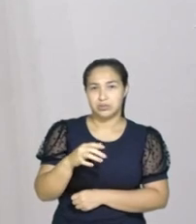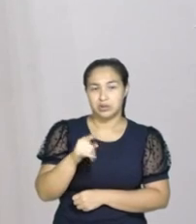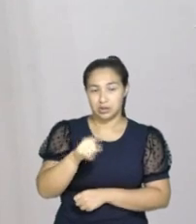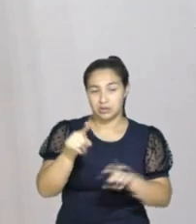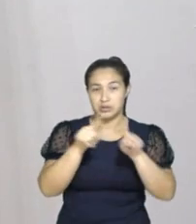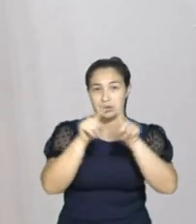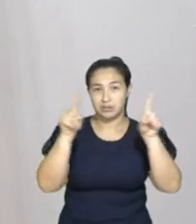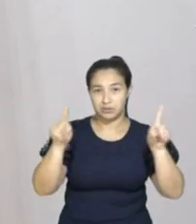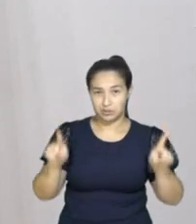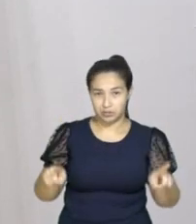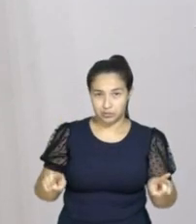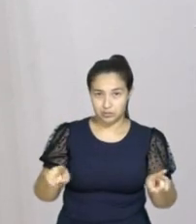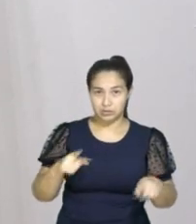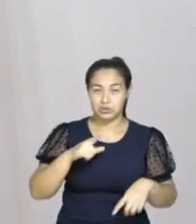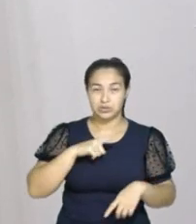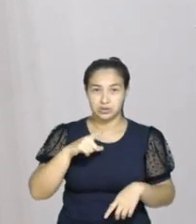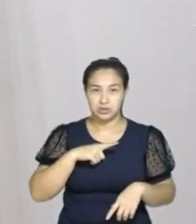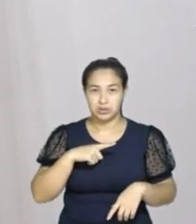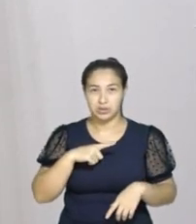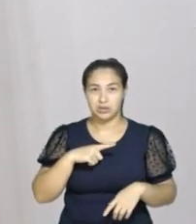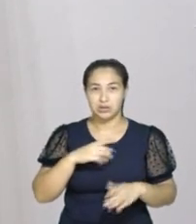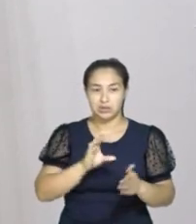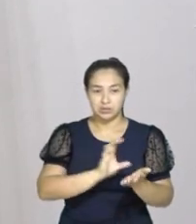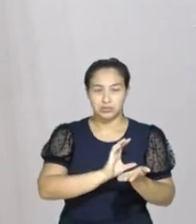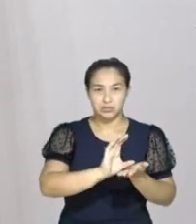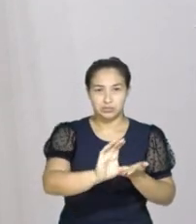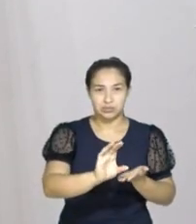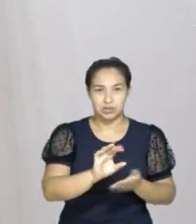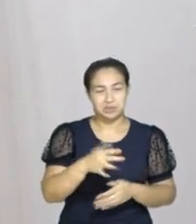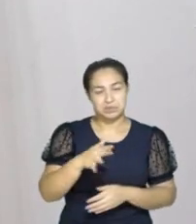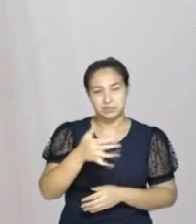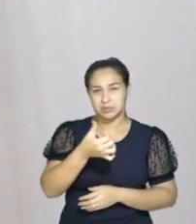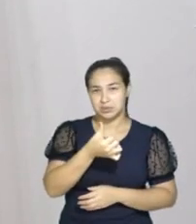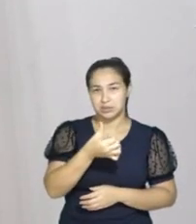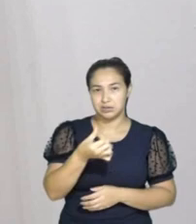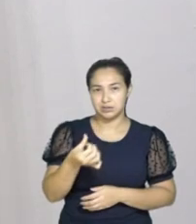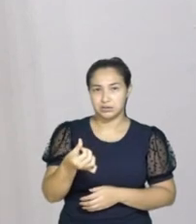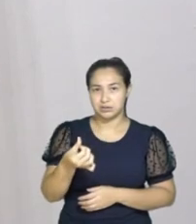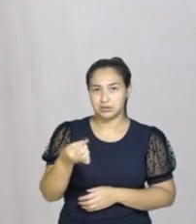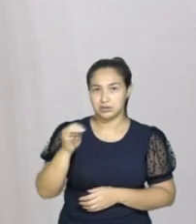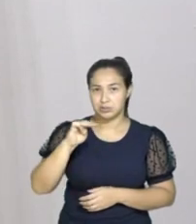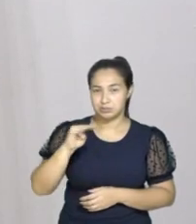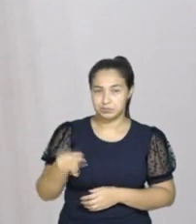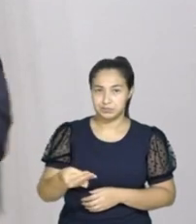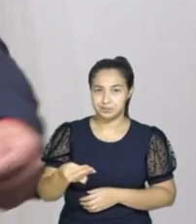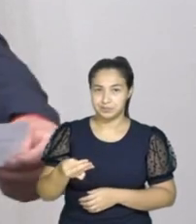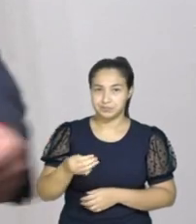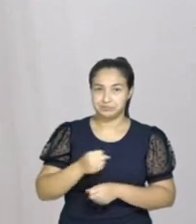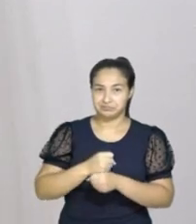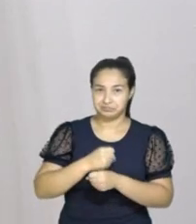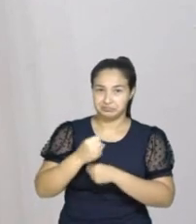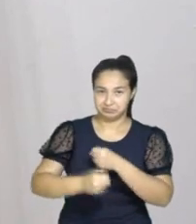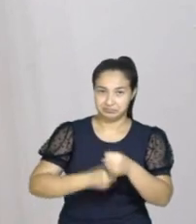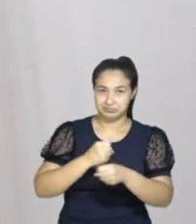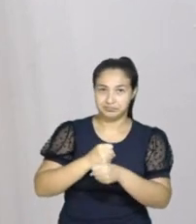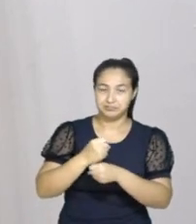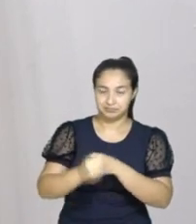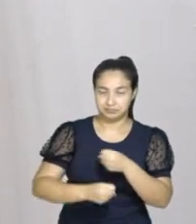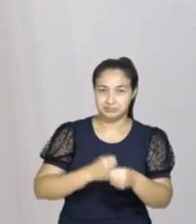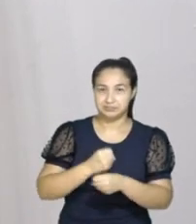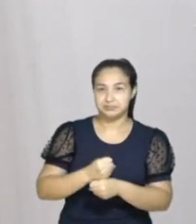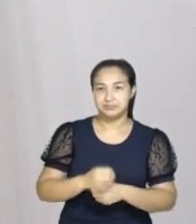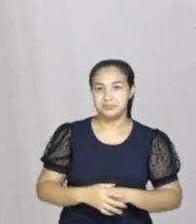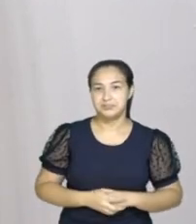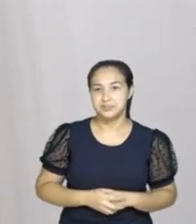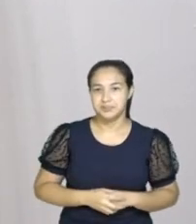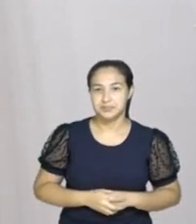de carreira que recebem gratificação algo em torno de 16 milhões de pois bem o que